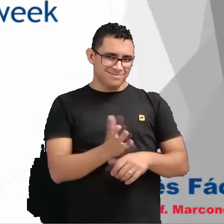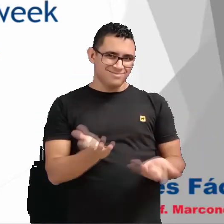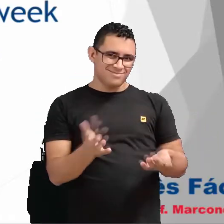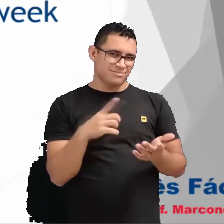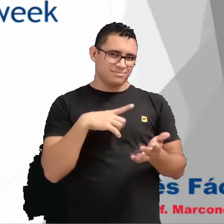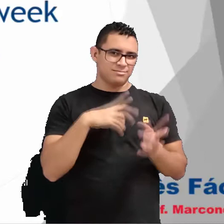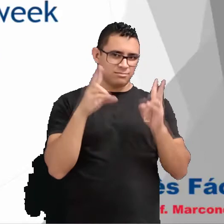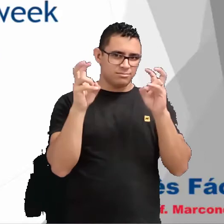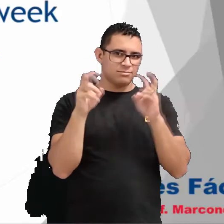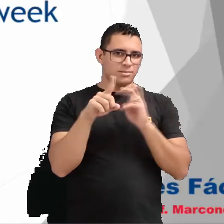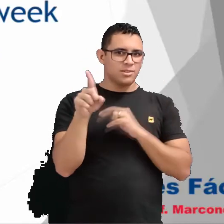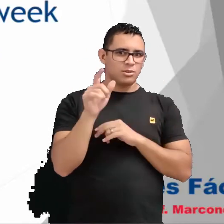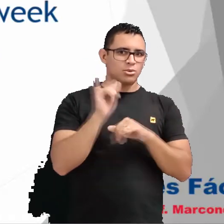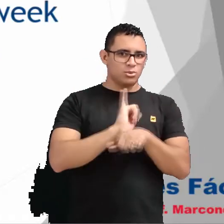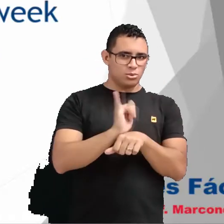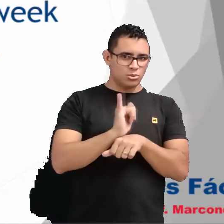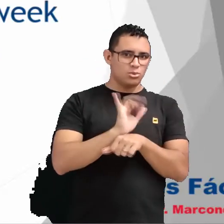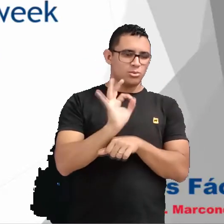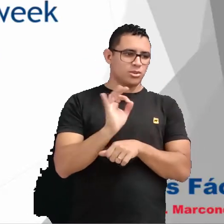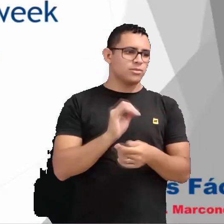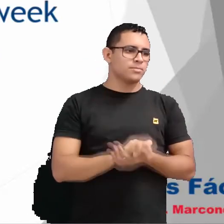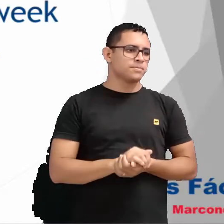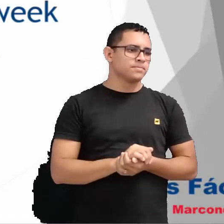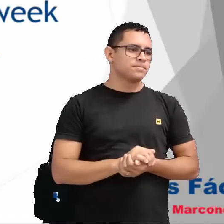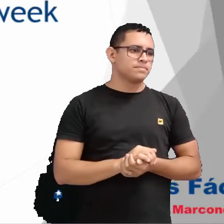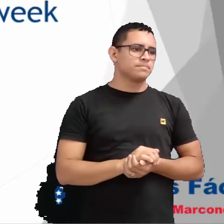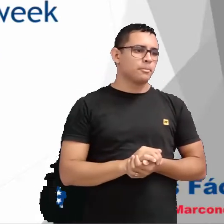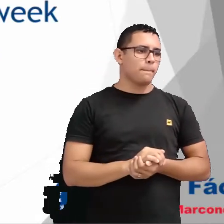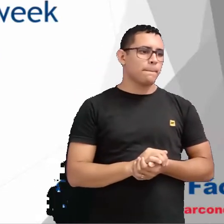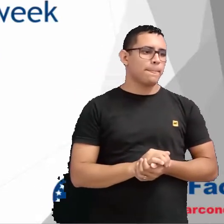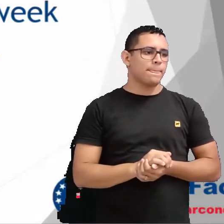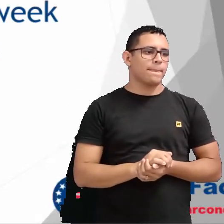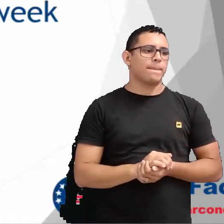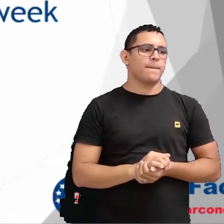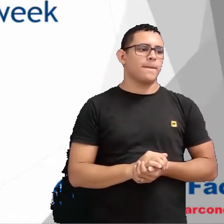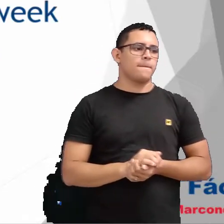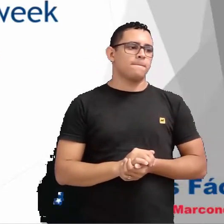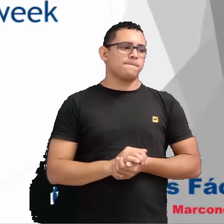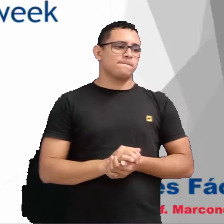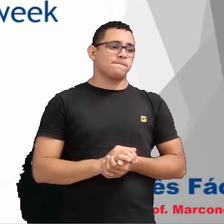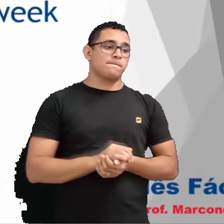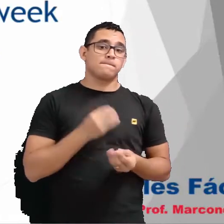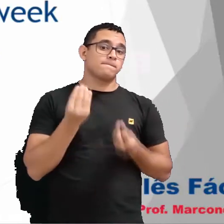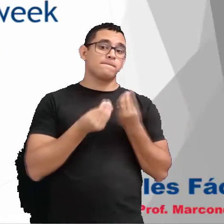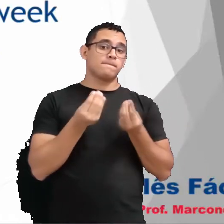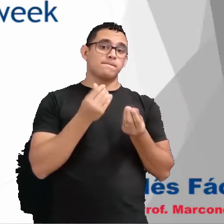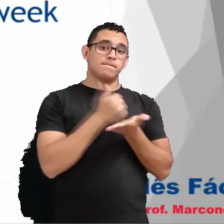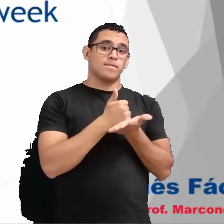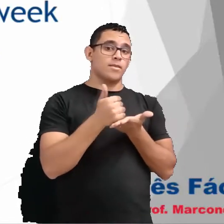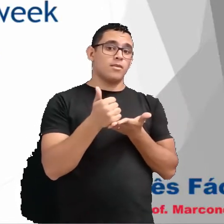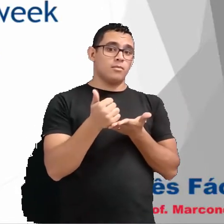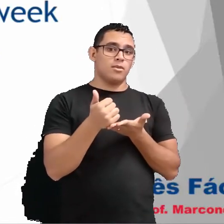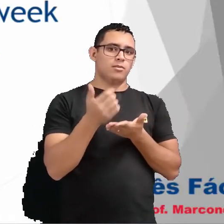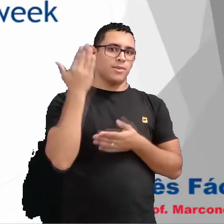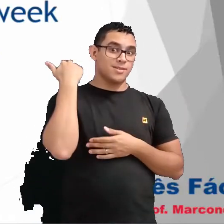procurem aí no YouTube, aí vocês vão ver, é uma música bem legal, tá? Bom, então to spend é o verbo passar. Como é que vai ser o passado dele